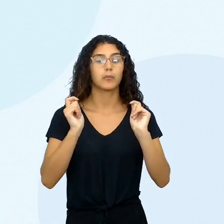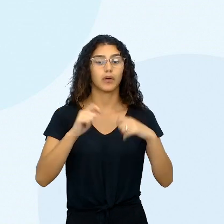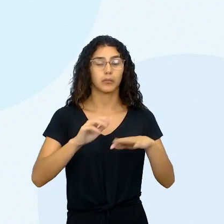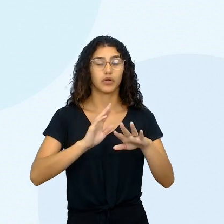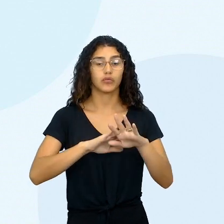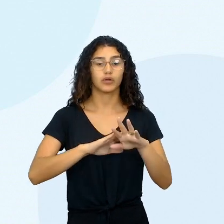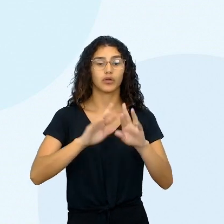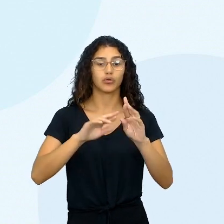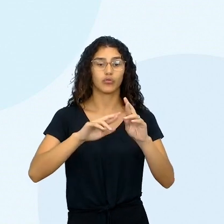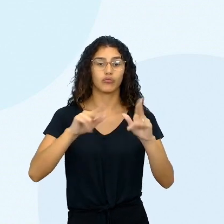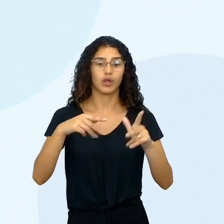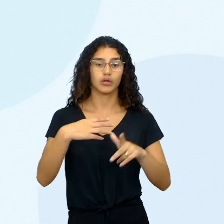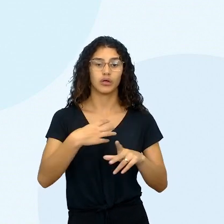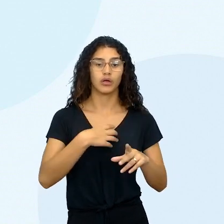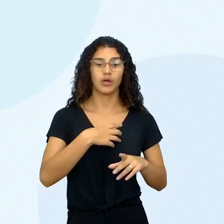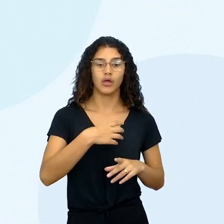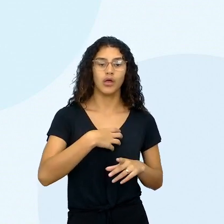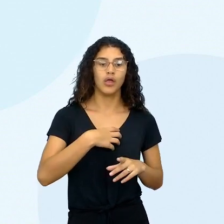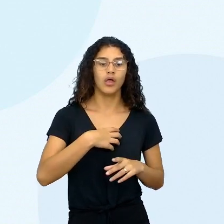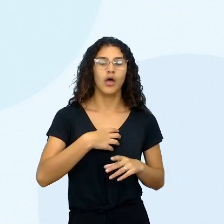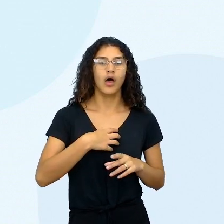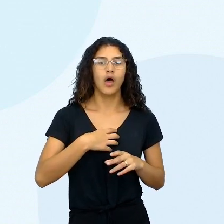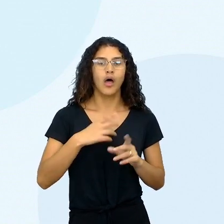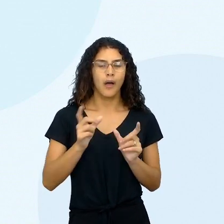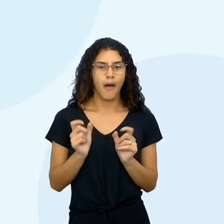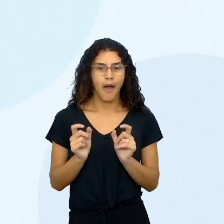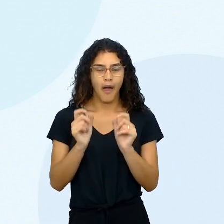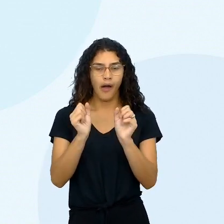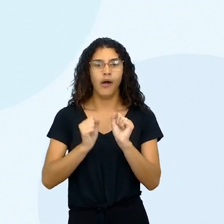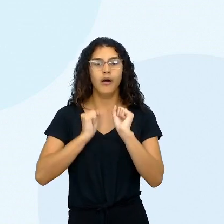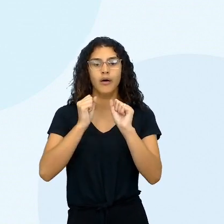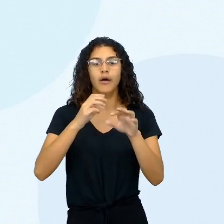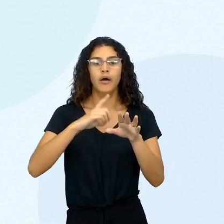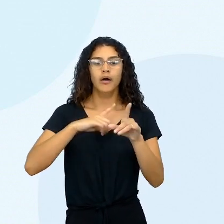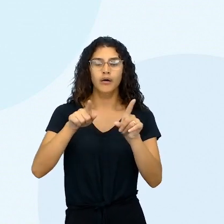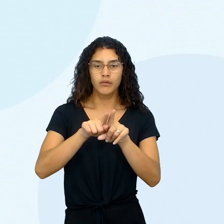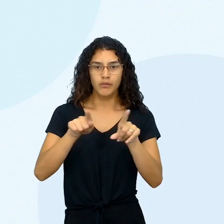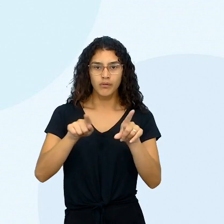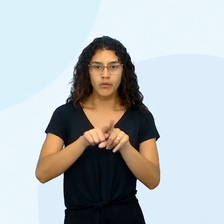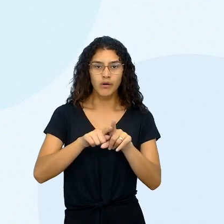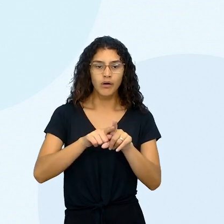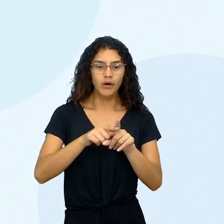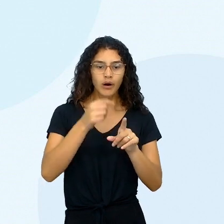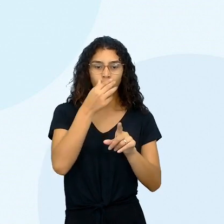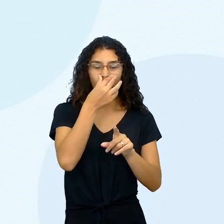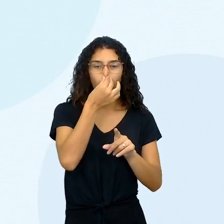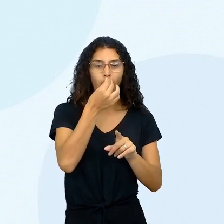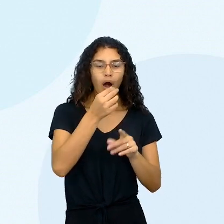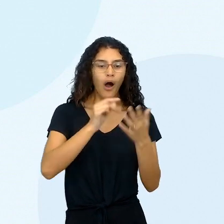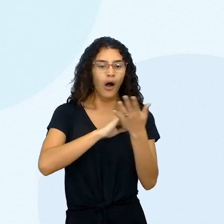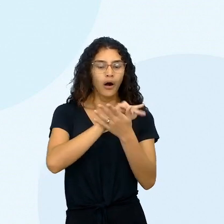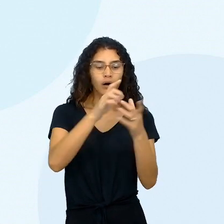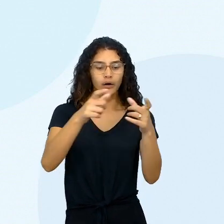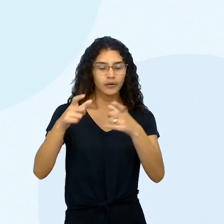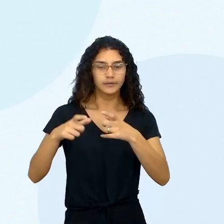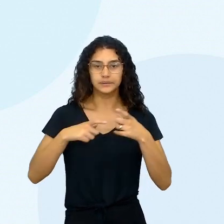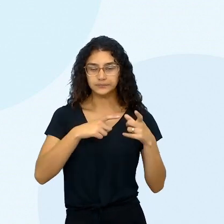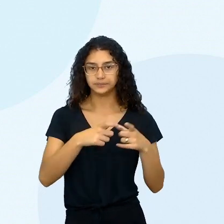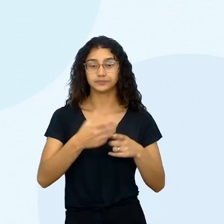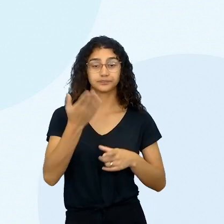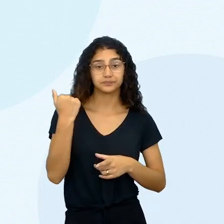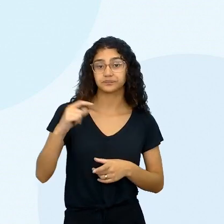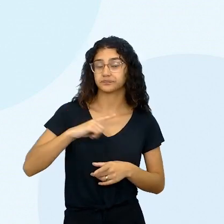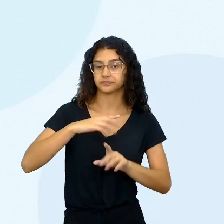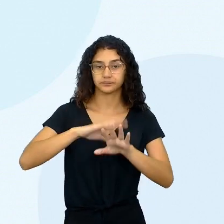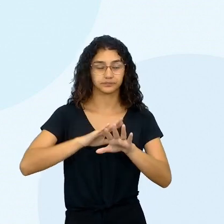que diferentes vírus, diferentes bactérias possam circular por onde antes elas não circulavam.